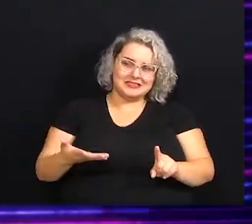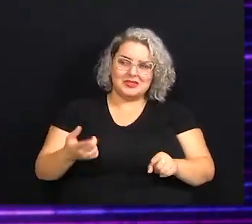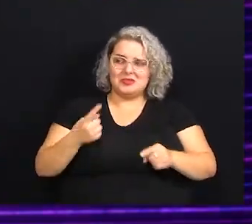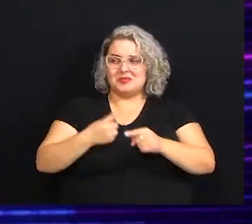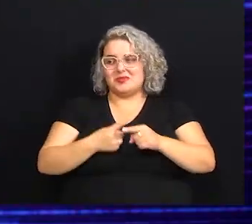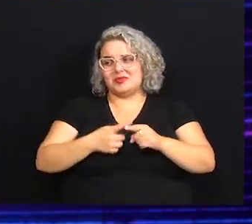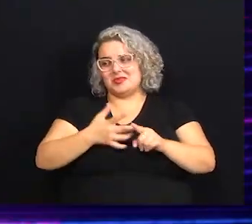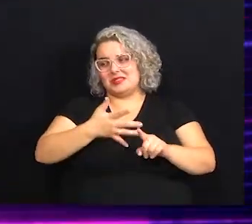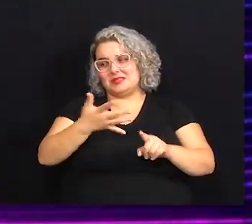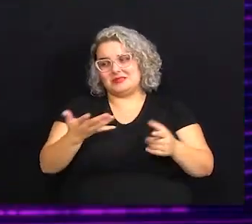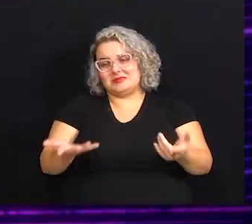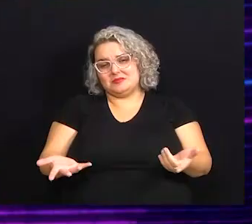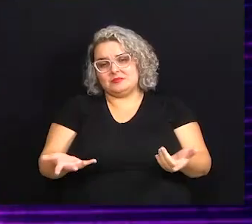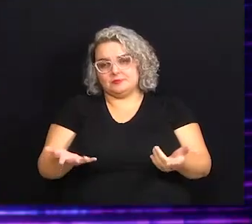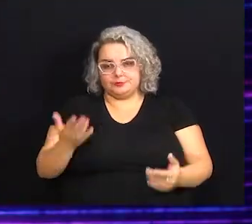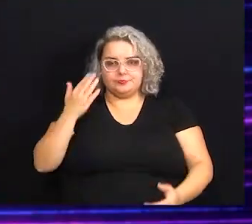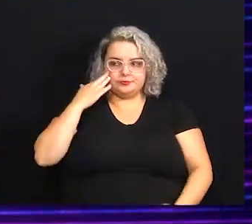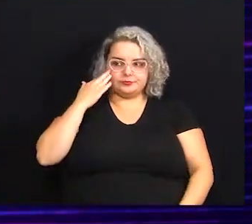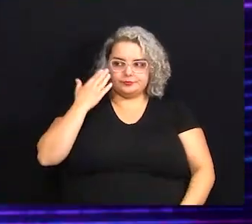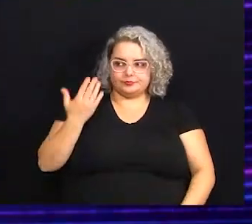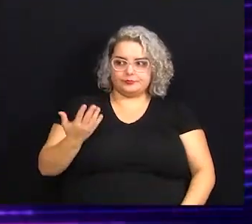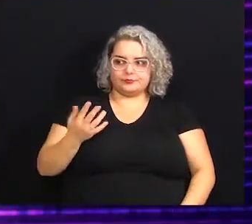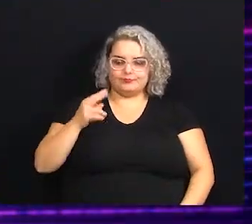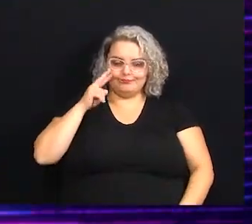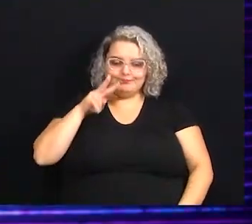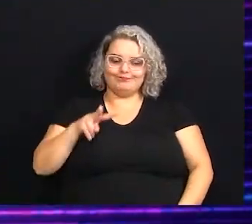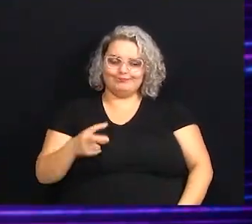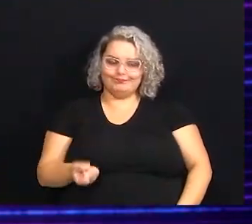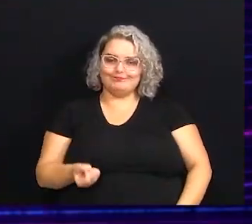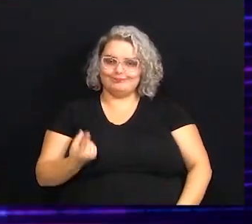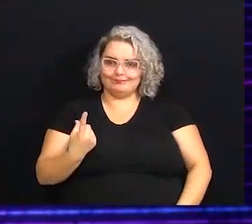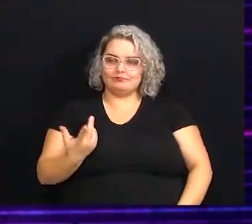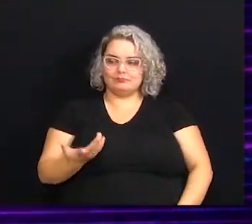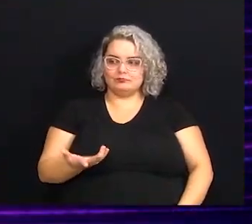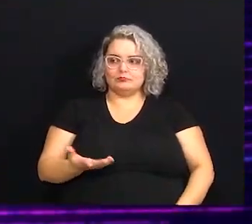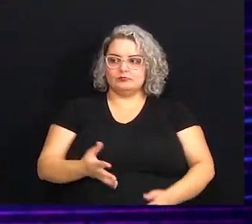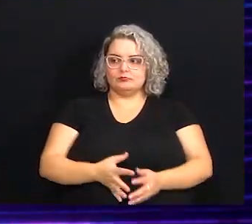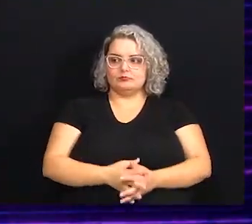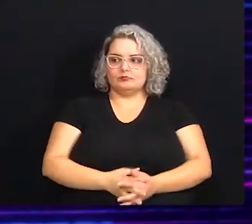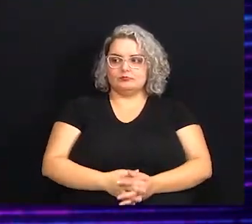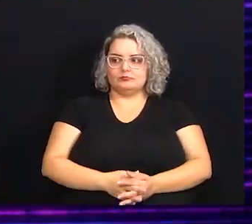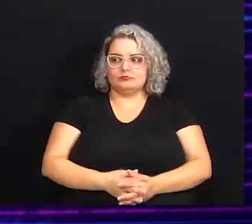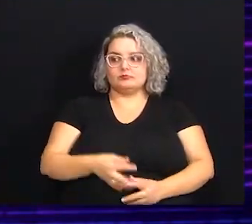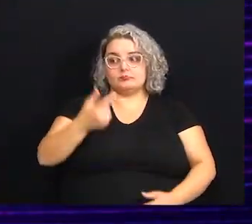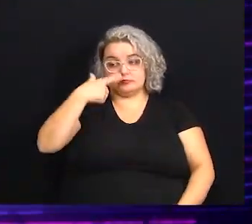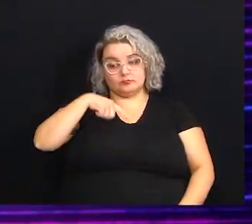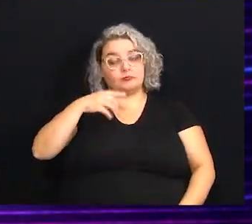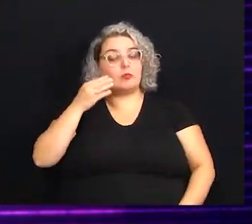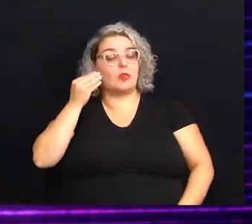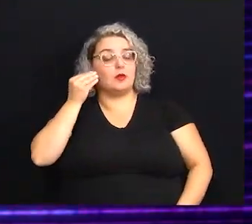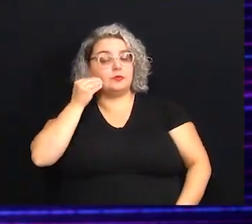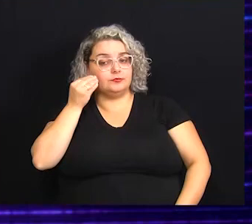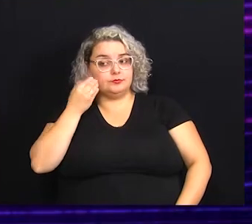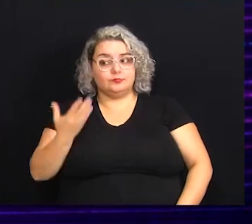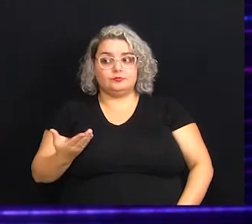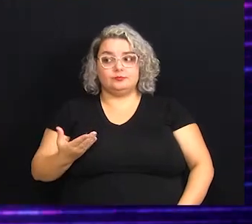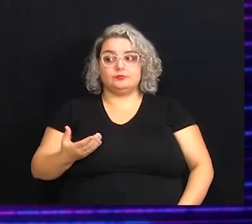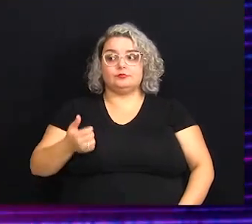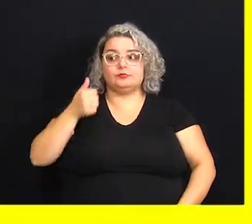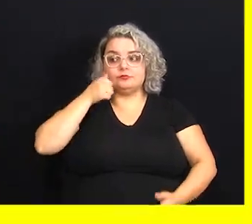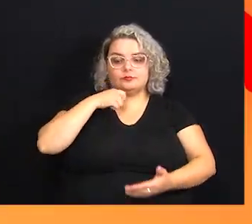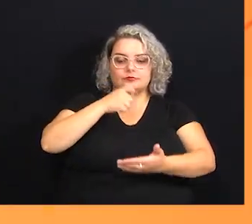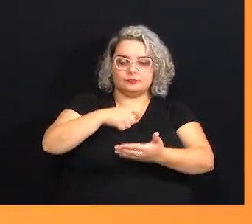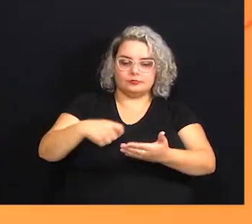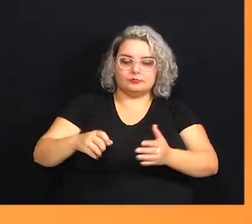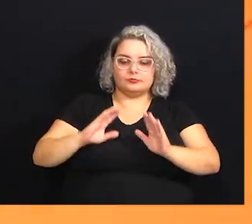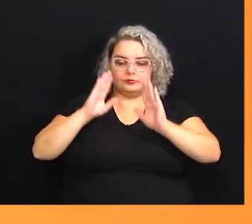Mas por que LGBT? Mas, sabe, olham com estranheza. Então, eu tô tentando ser uma autora voltada